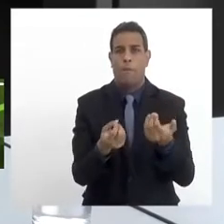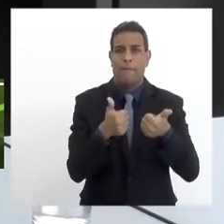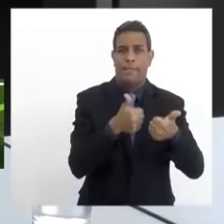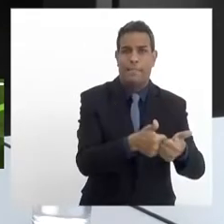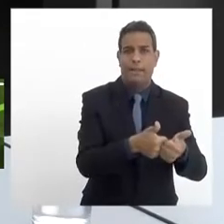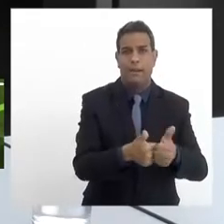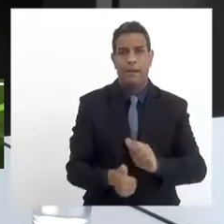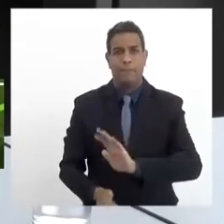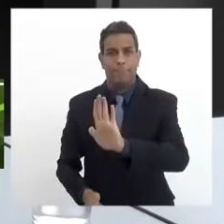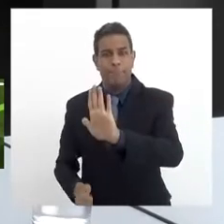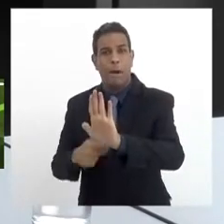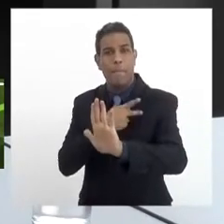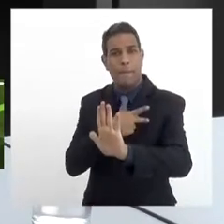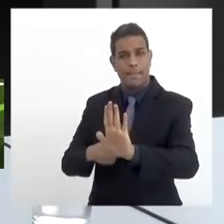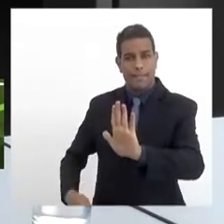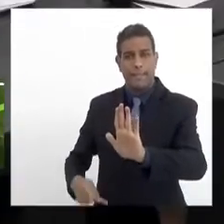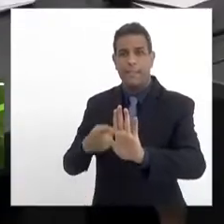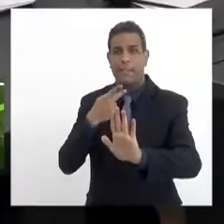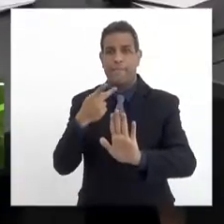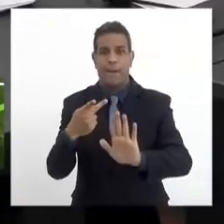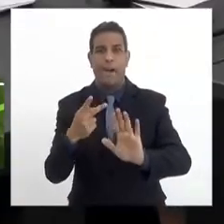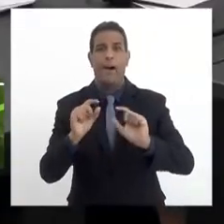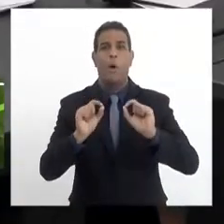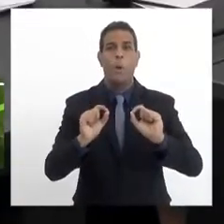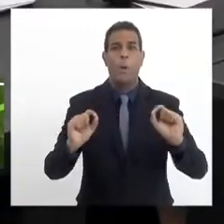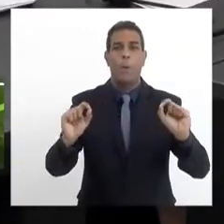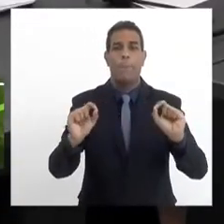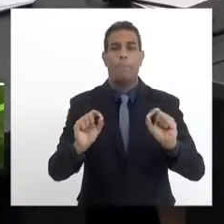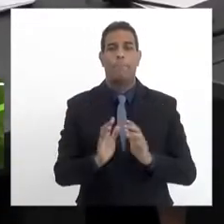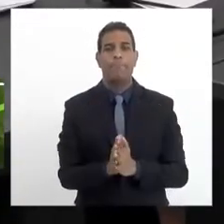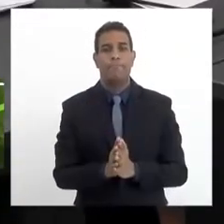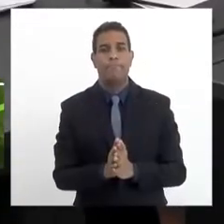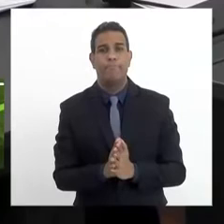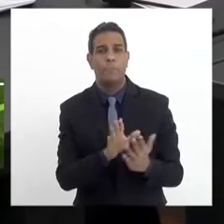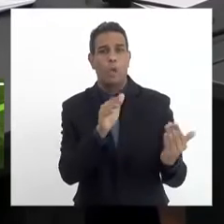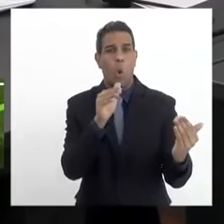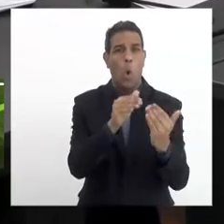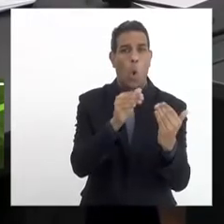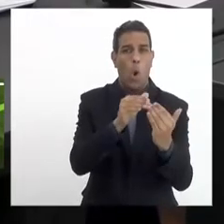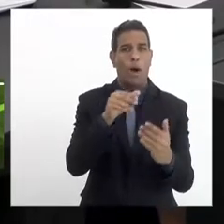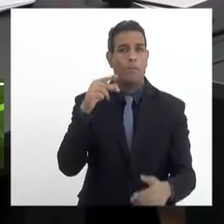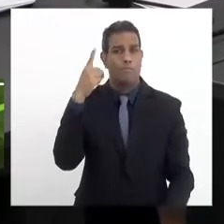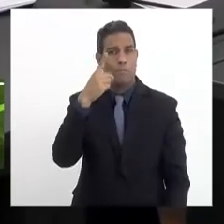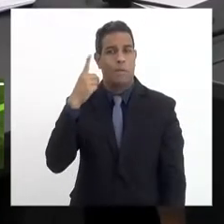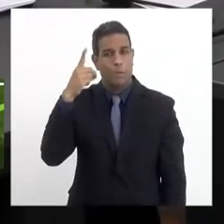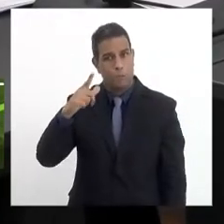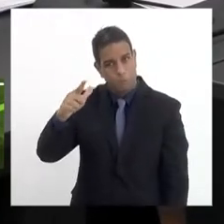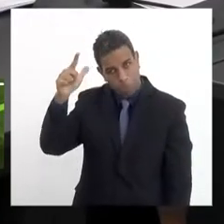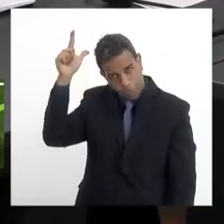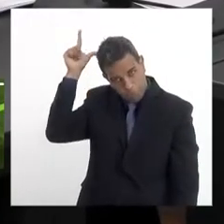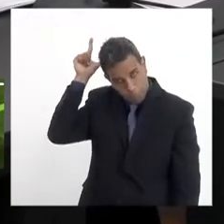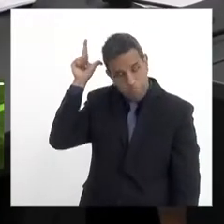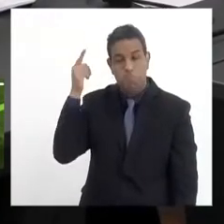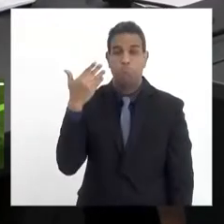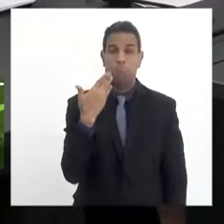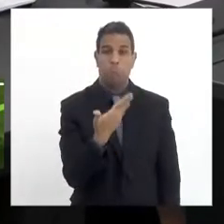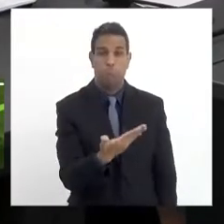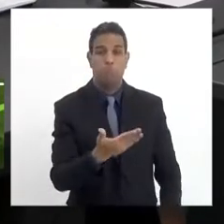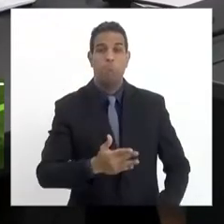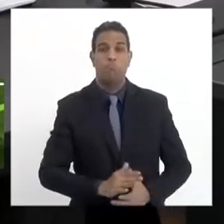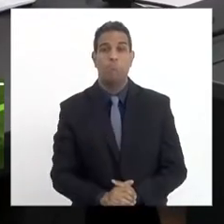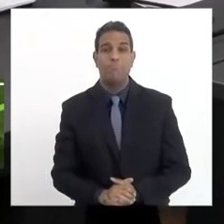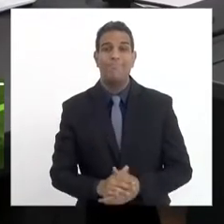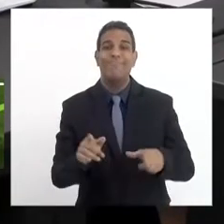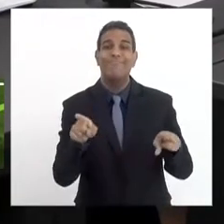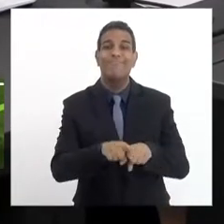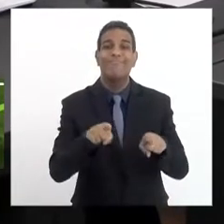Senhor presidente, eu gostaria também de fazer coro à fala do deputado Luiz Paulo. Pedir também